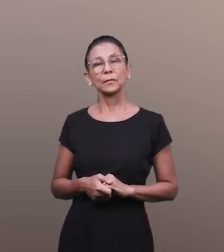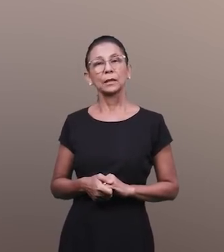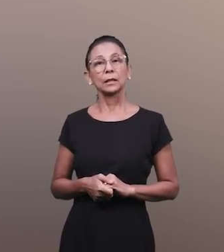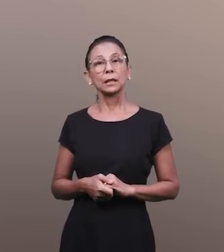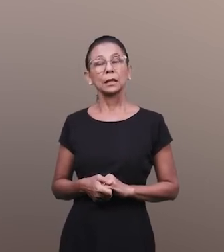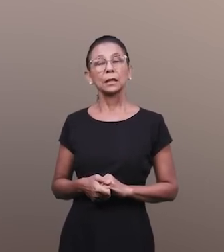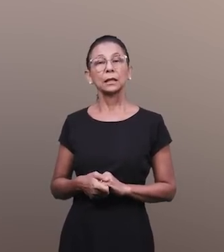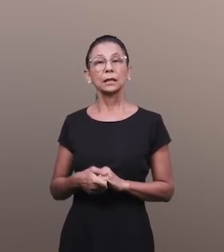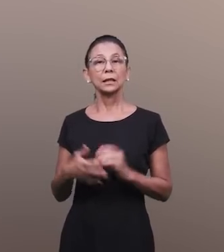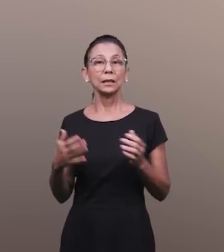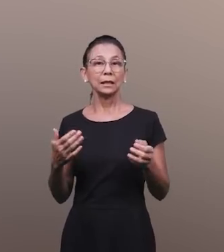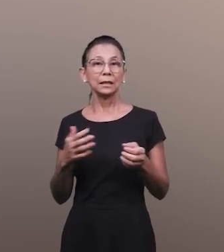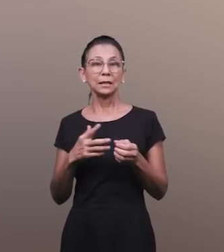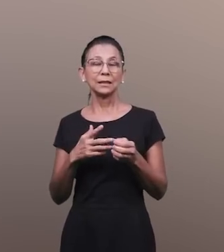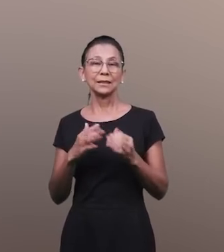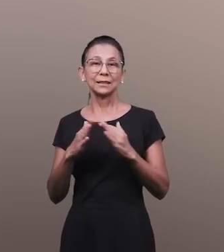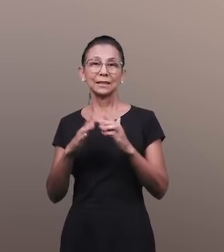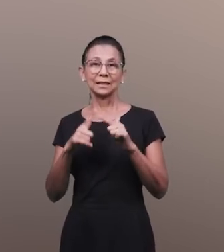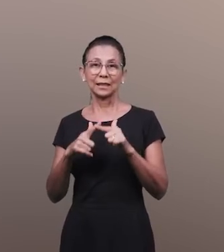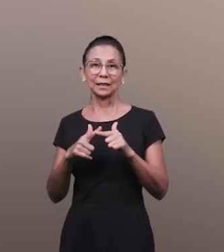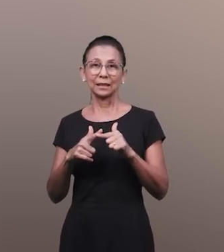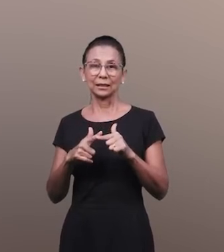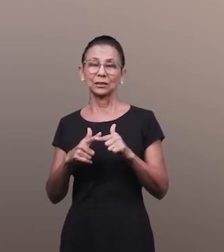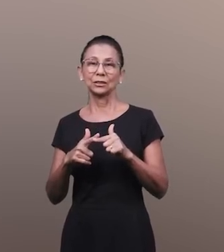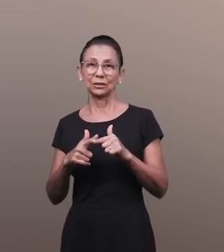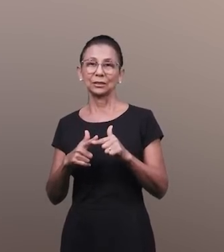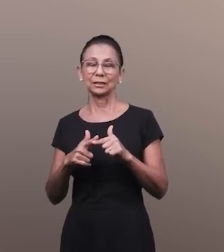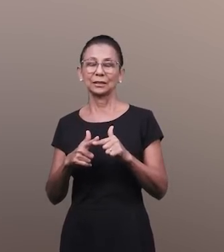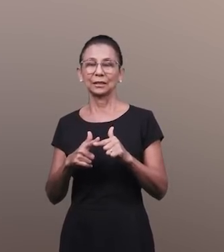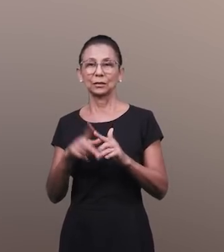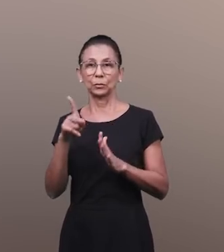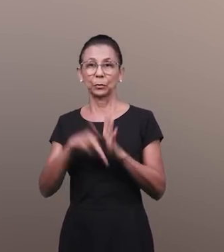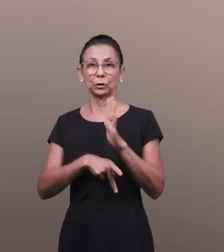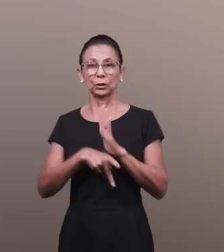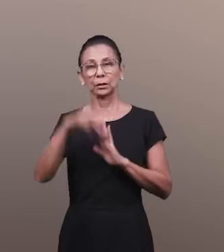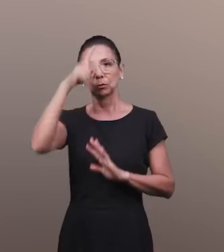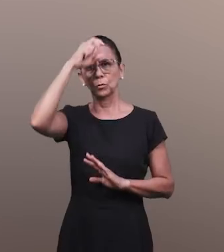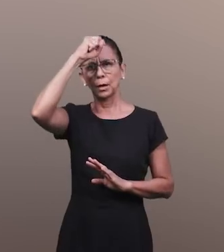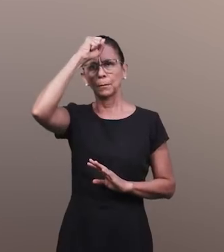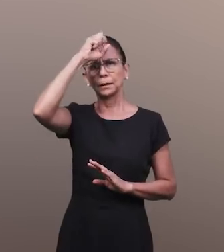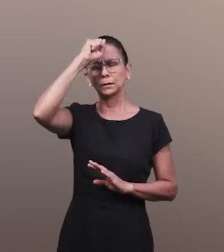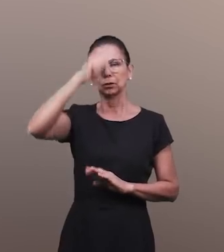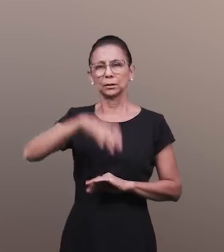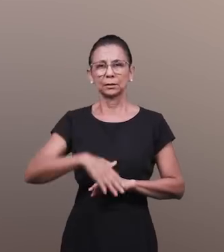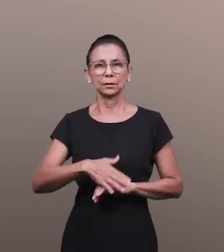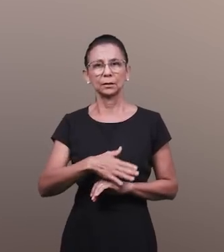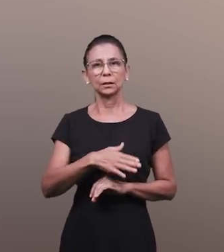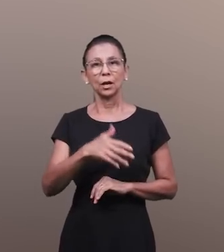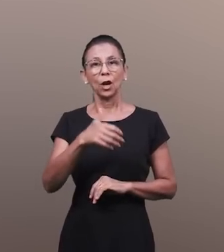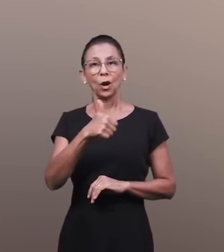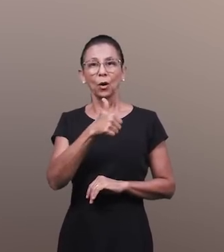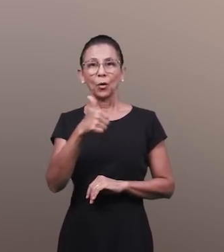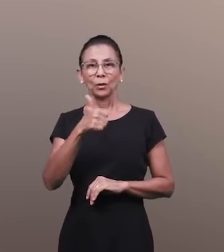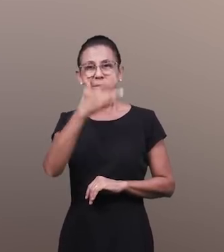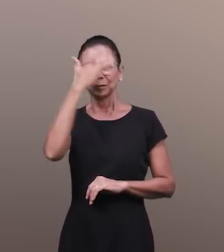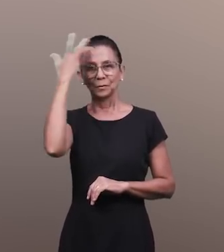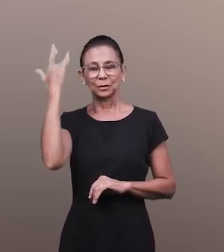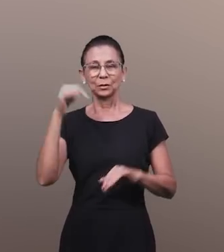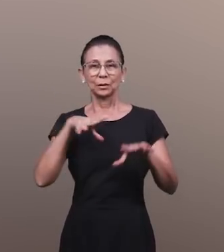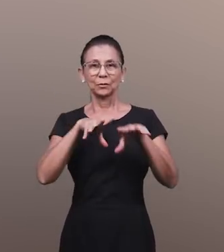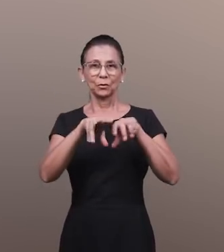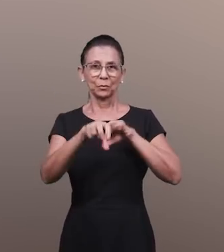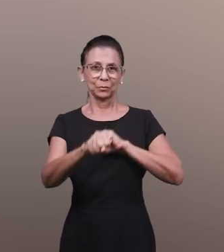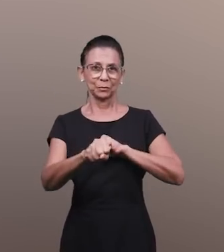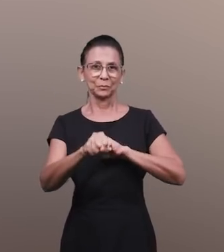centro, aconteceu a formatura do projeto Aprendiz, no dia 16 de abril. Neste culto, 11 irmãos receberam seu diploma de formação do